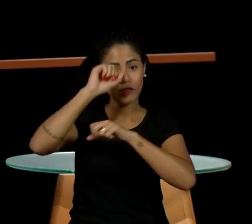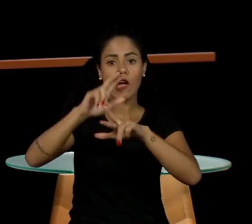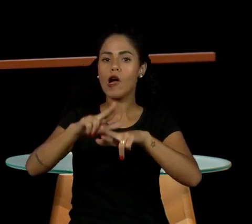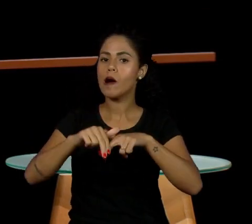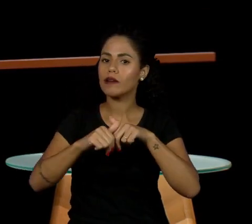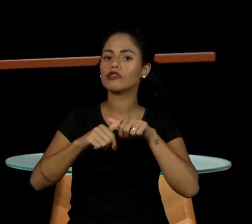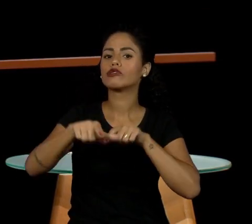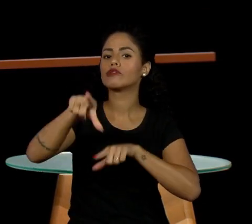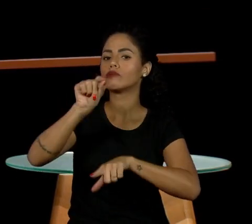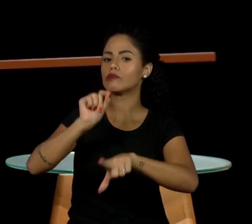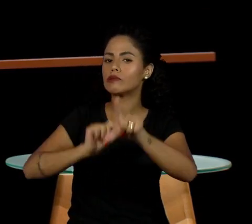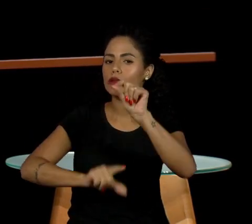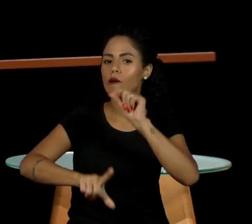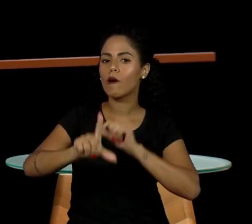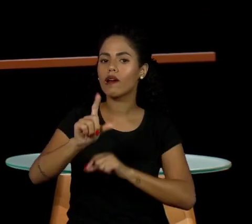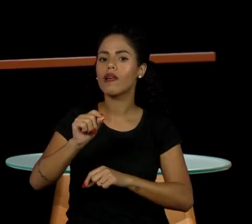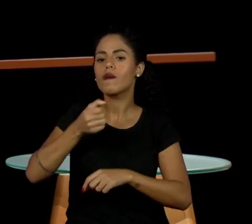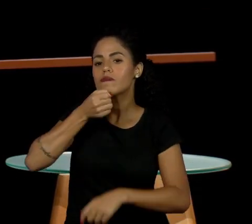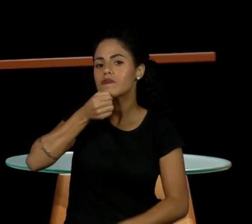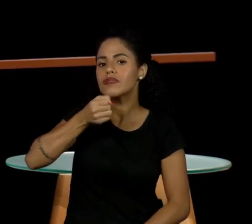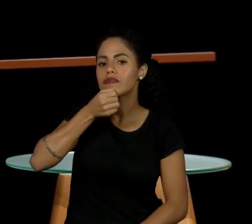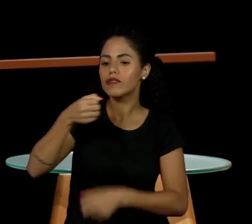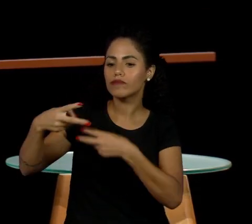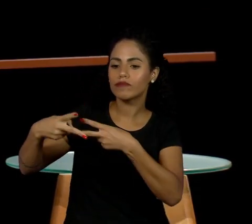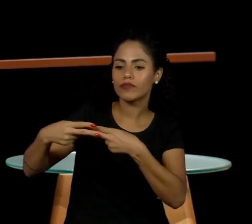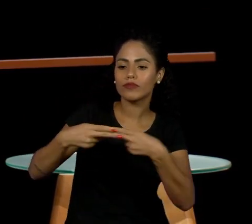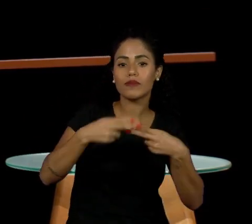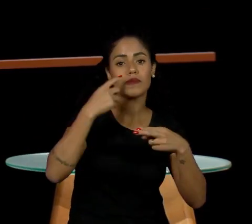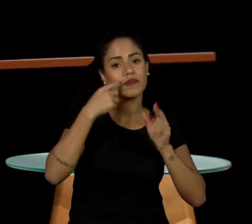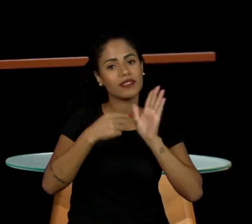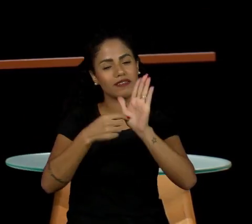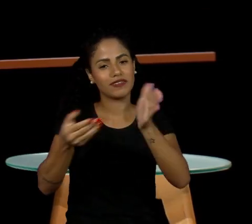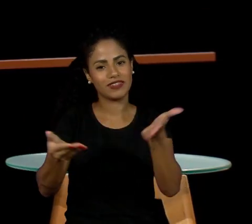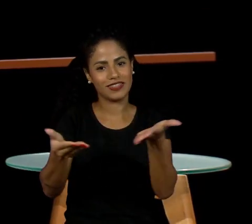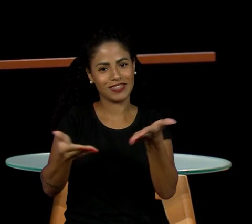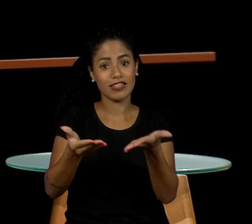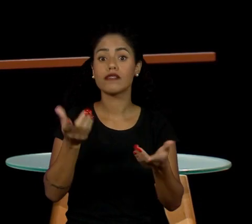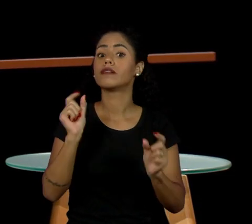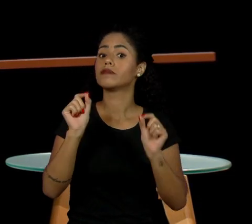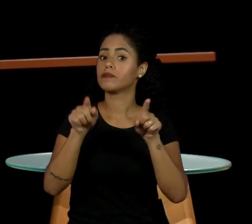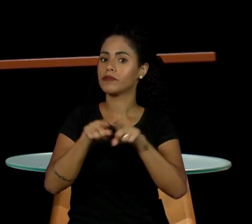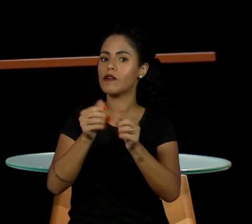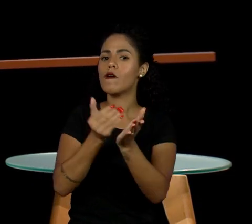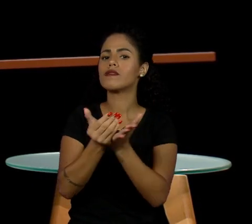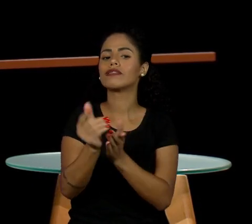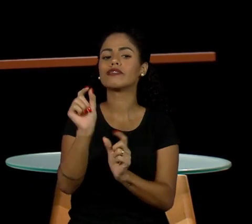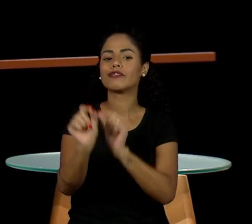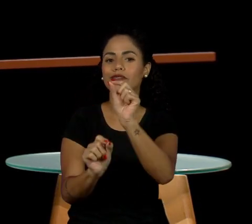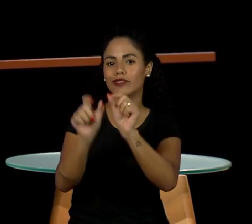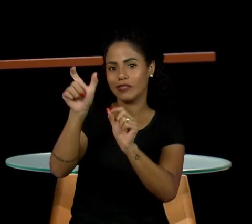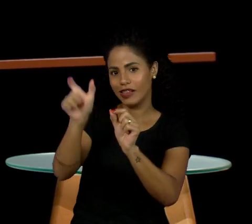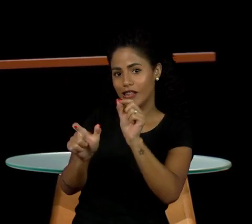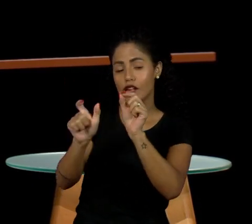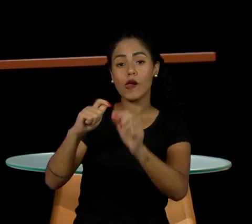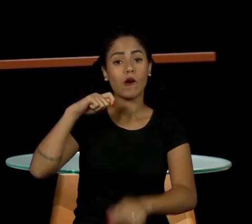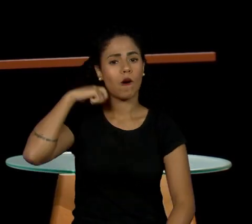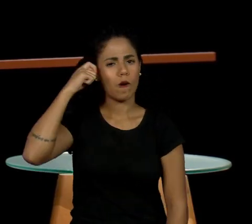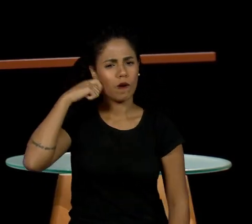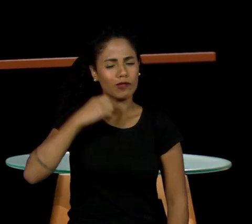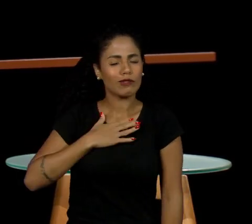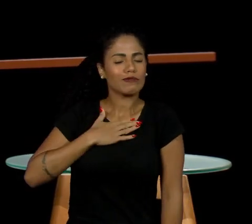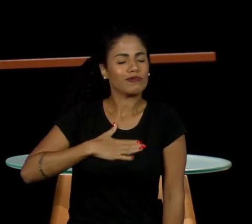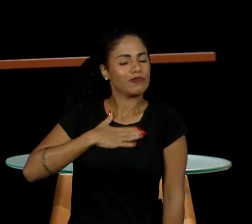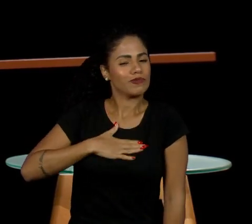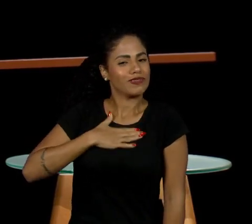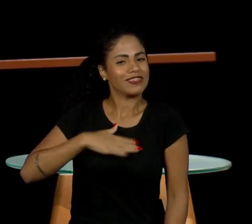selecionamos trechos de algumas dessas entrevistas para mostrar para vocês. E já vamos começando com um ator muito querido pelo público